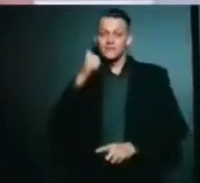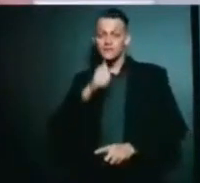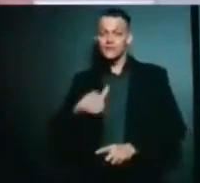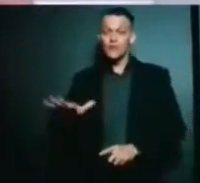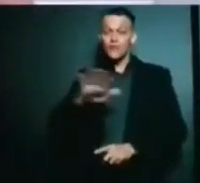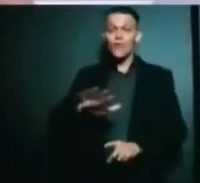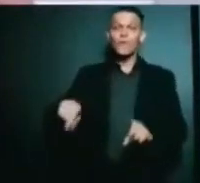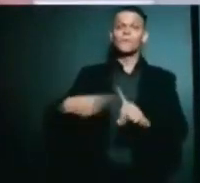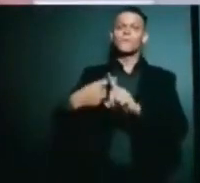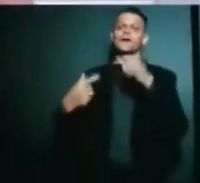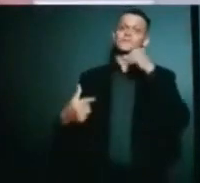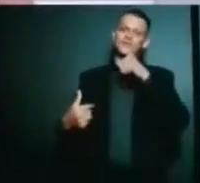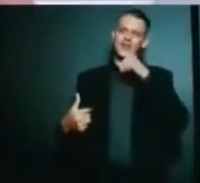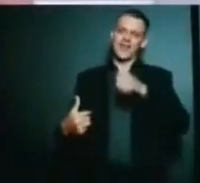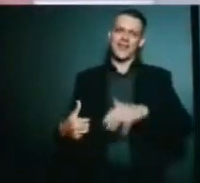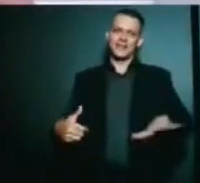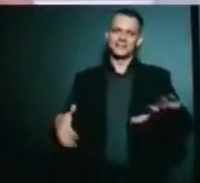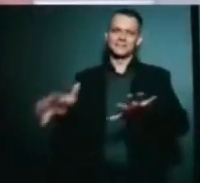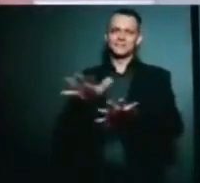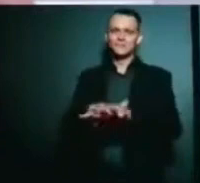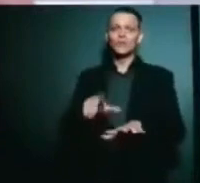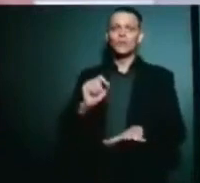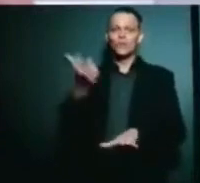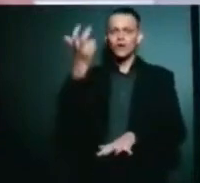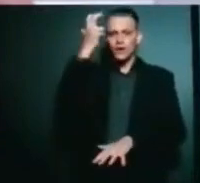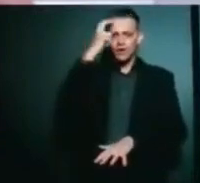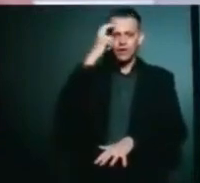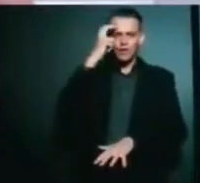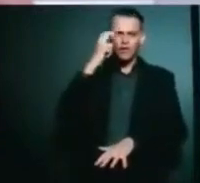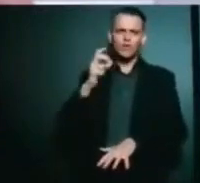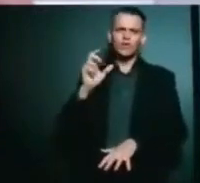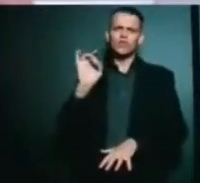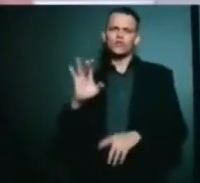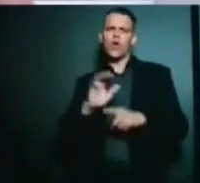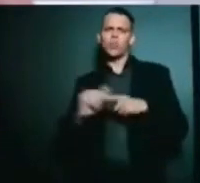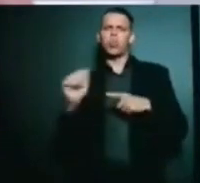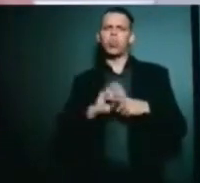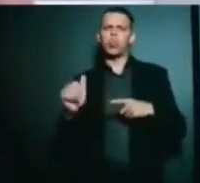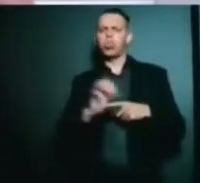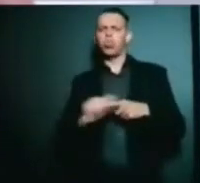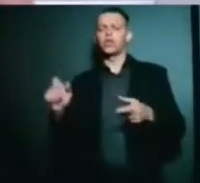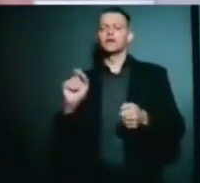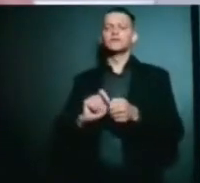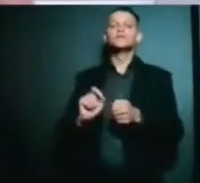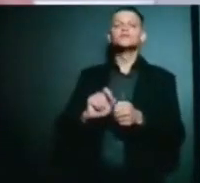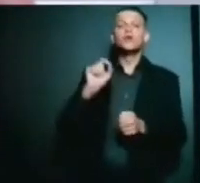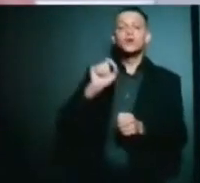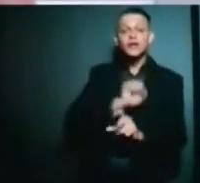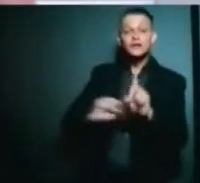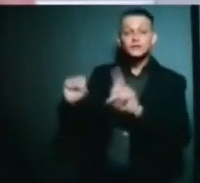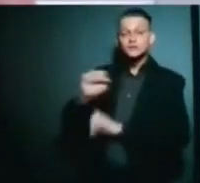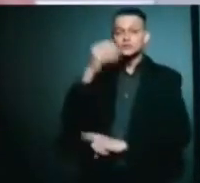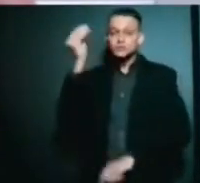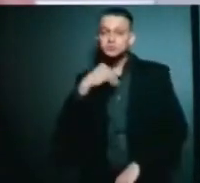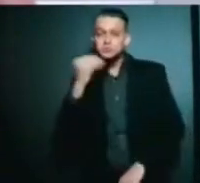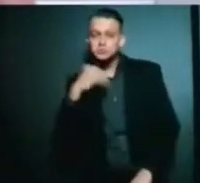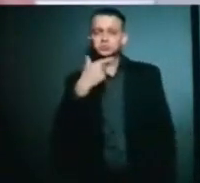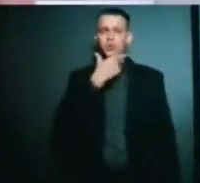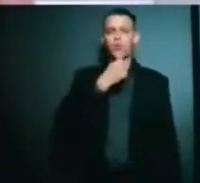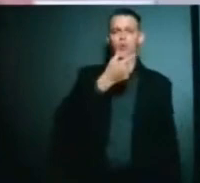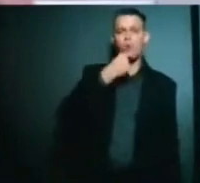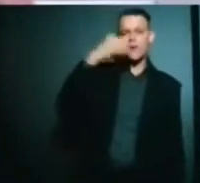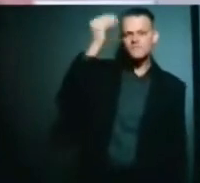por mulheres. Aliás, essa cultura do mimimi, né, de fazer que a sociedade fique frágil, que homens